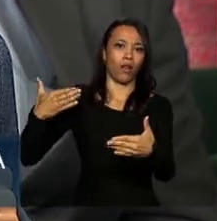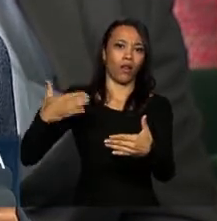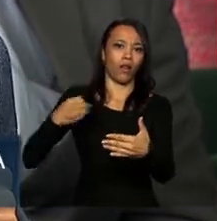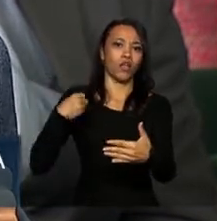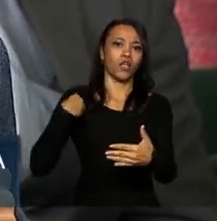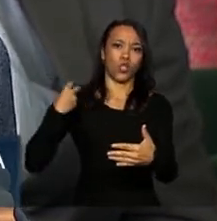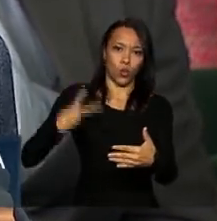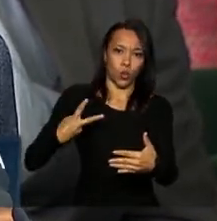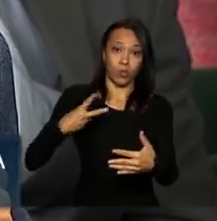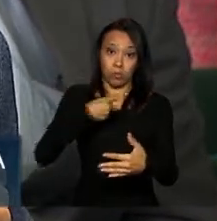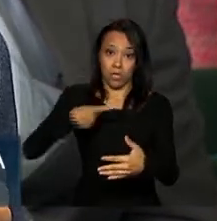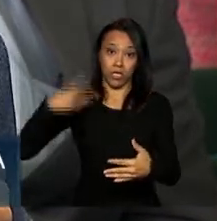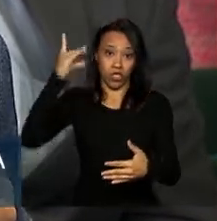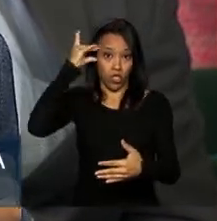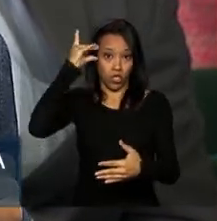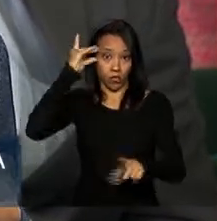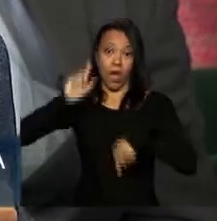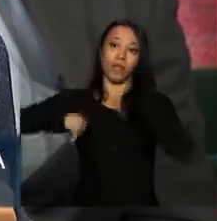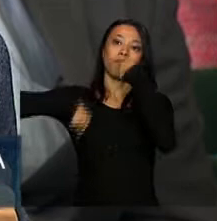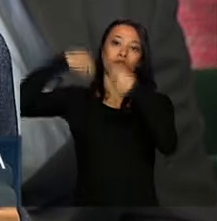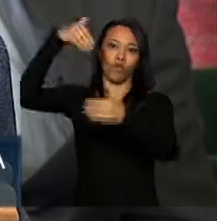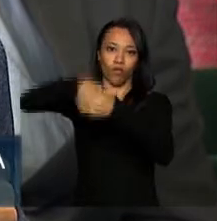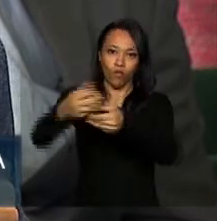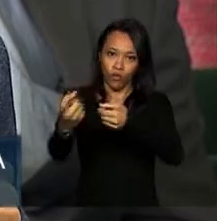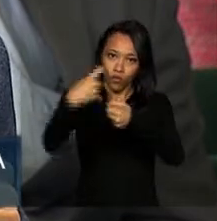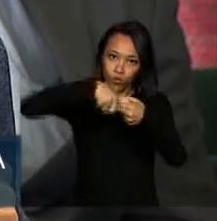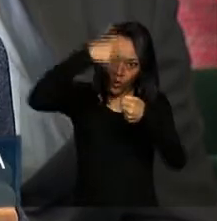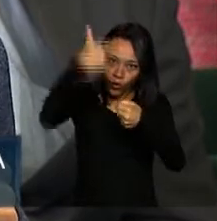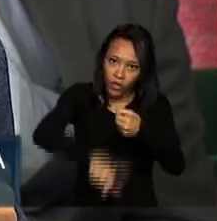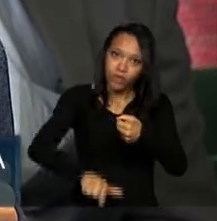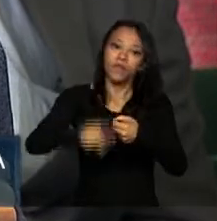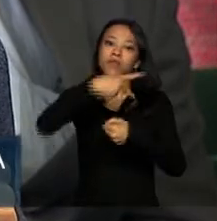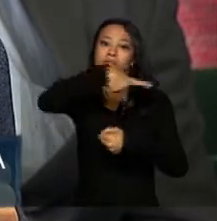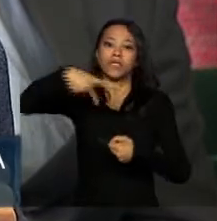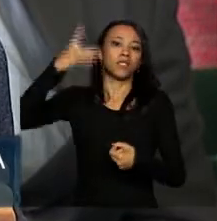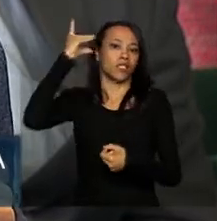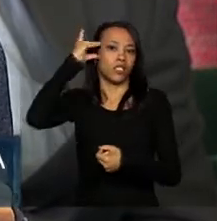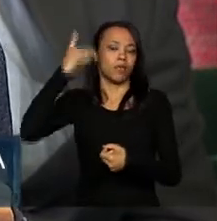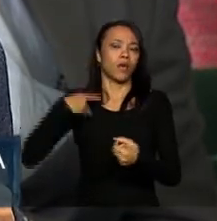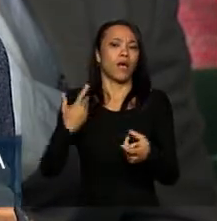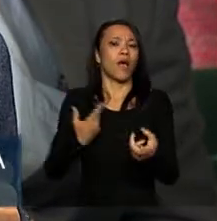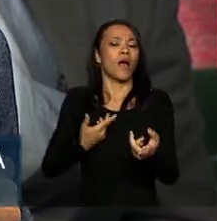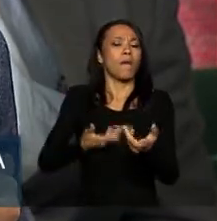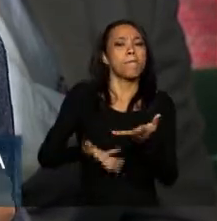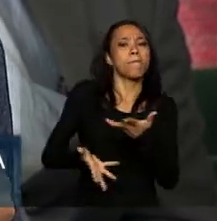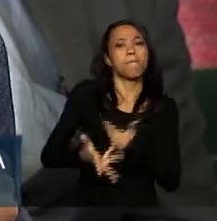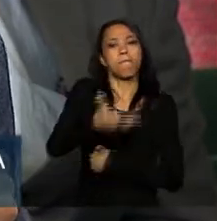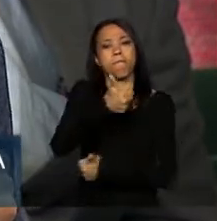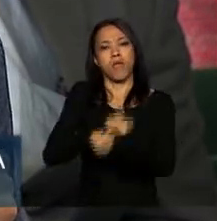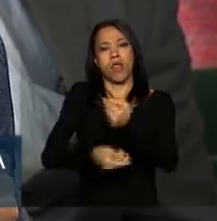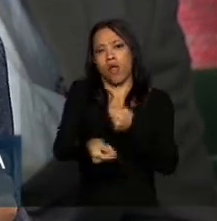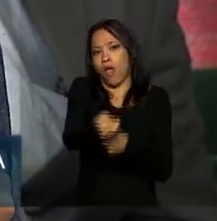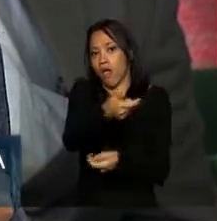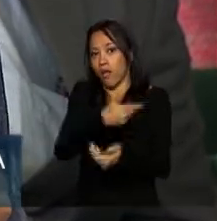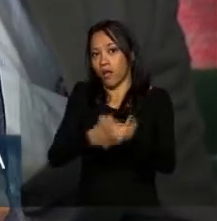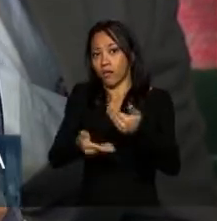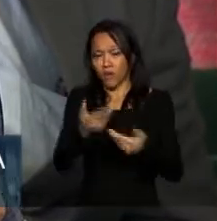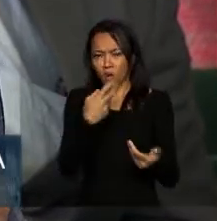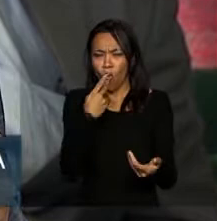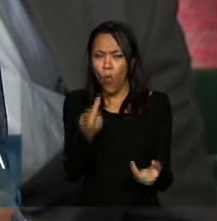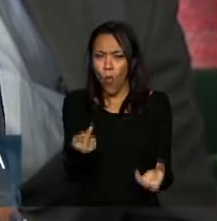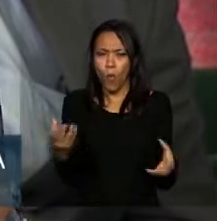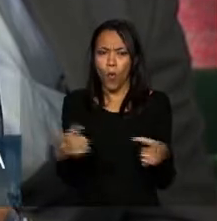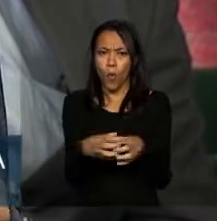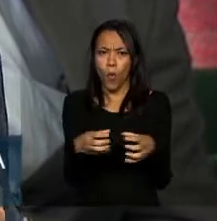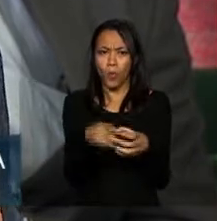da presidente Dilma Rousseff. Ela botou vice-presidente na articulação política para tentar melhorar a relação com o Congresso. A gente vê um tesoureiro do partido do senhor,